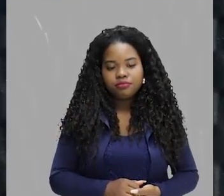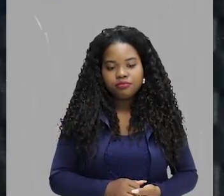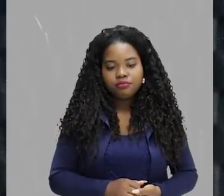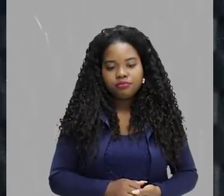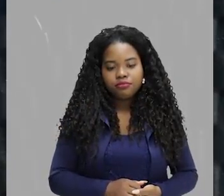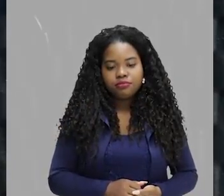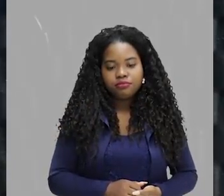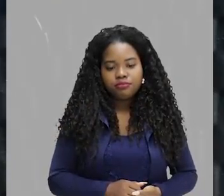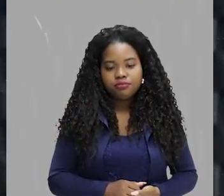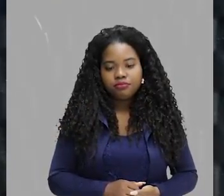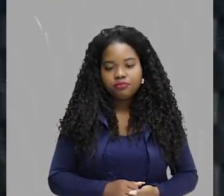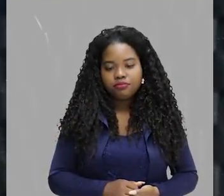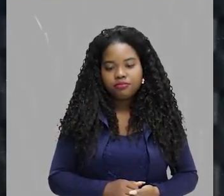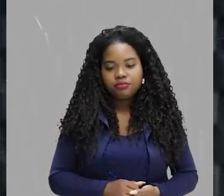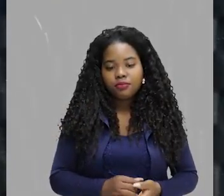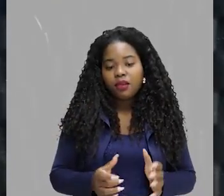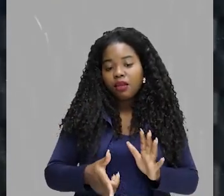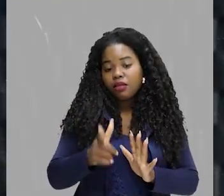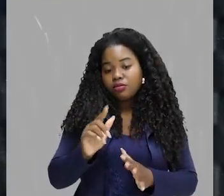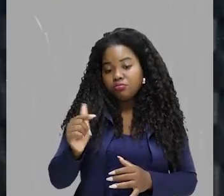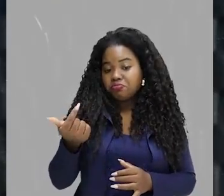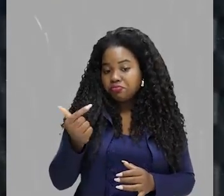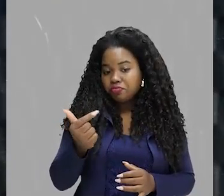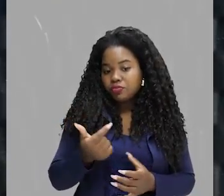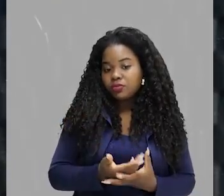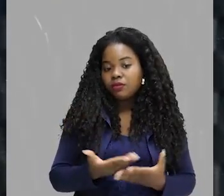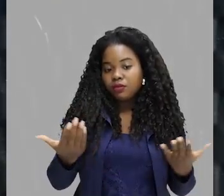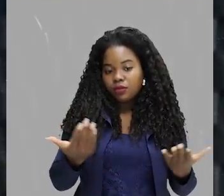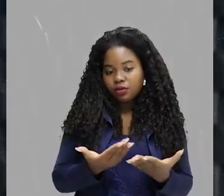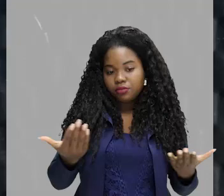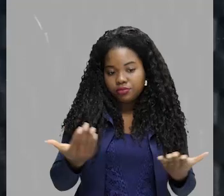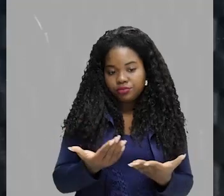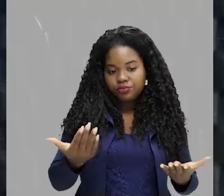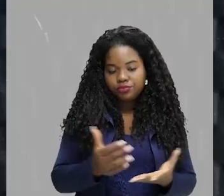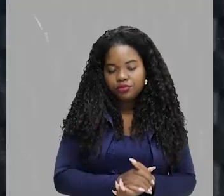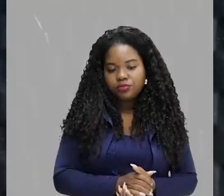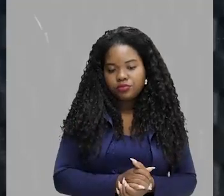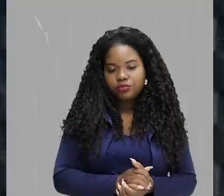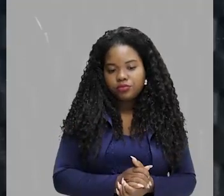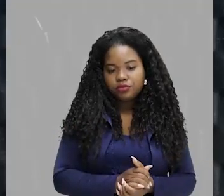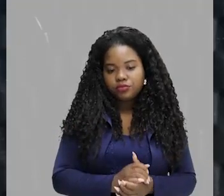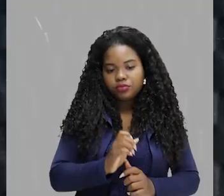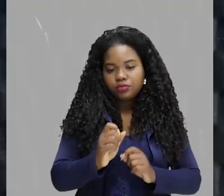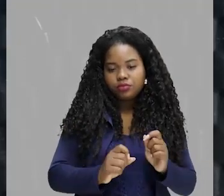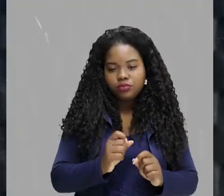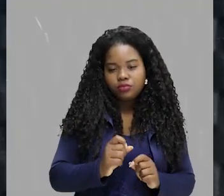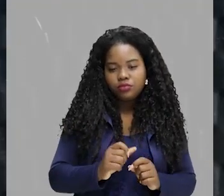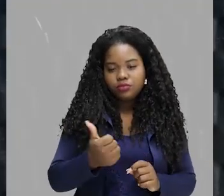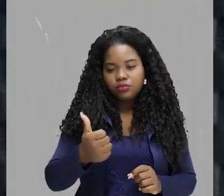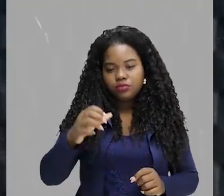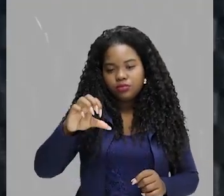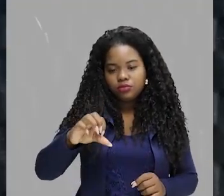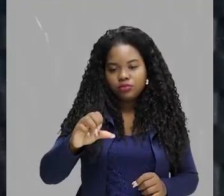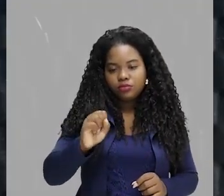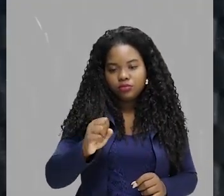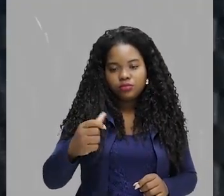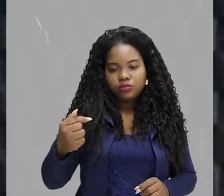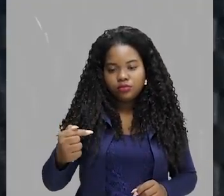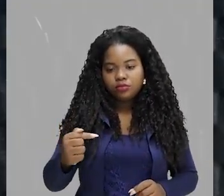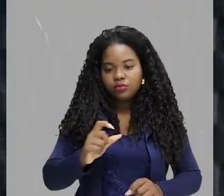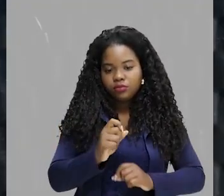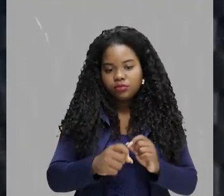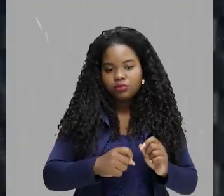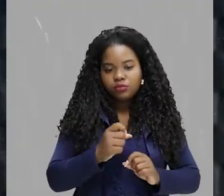ele nem era um termo tão popular. Ele começou a se tornar popular a partir de 1987, por conta de um relatório da